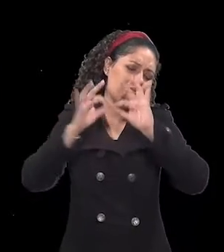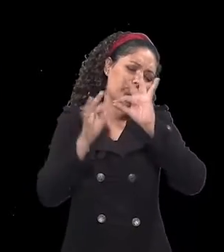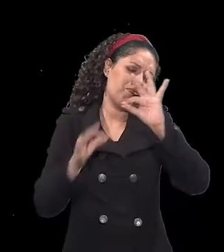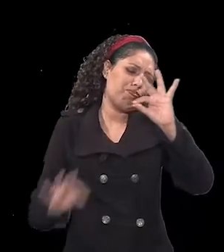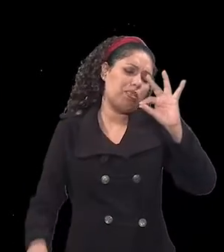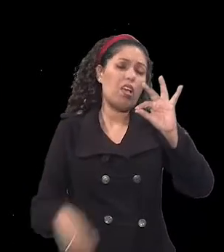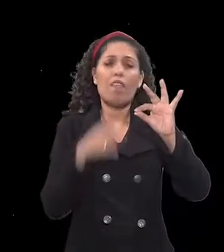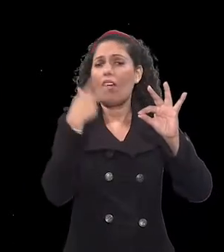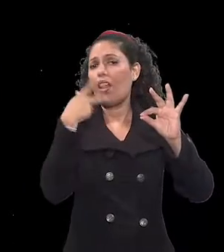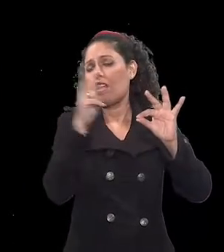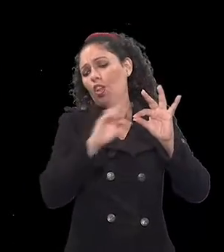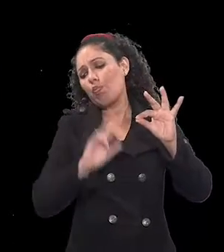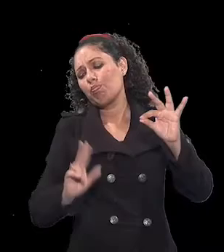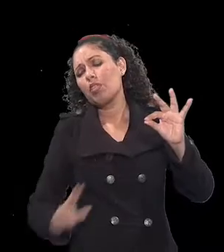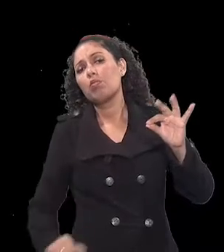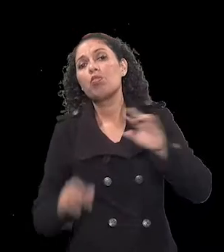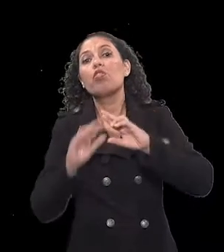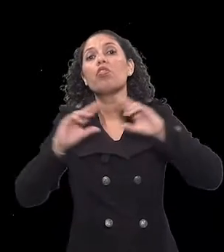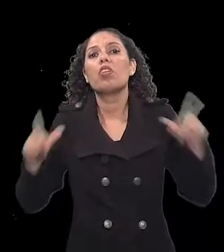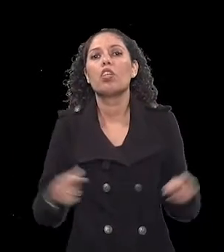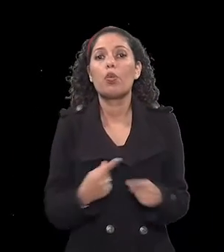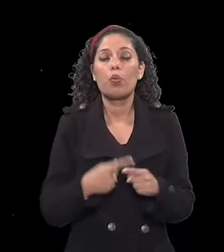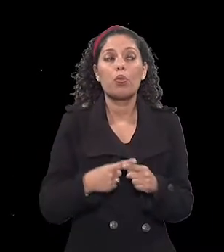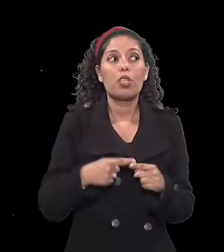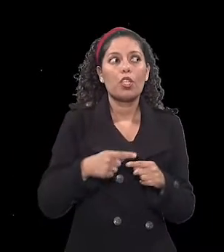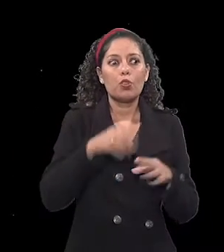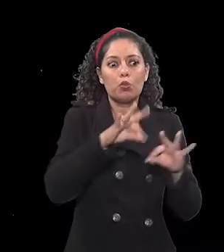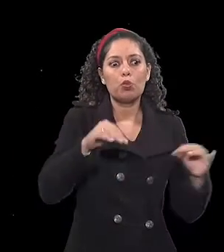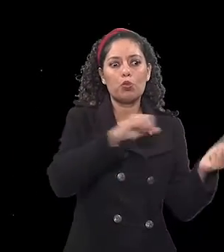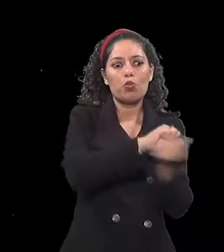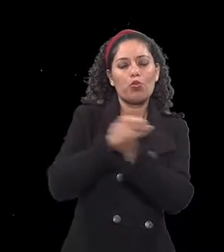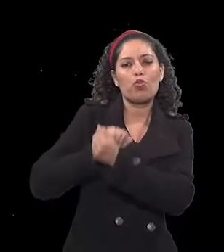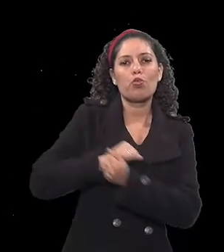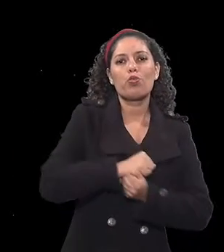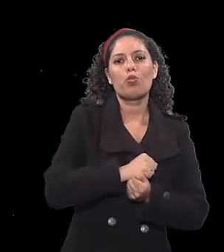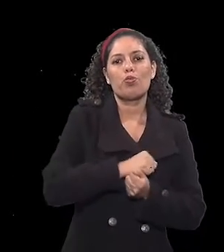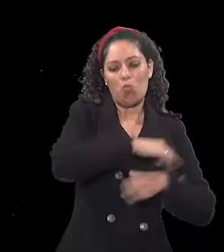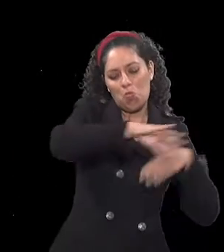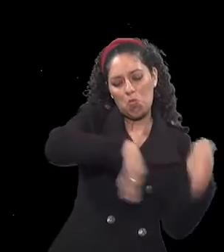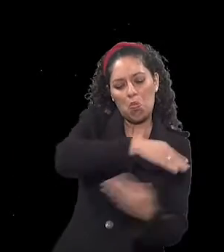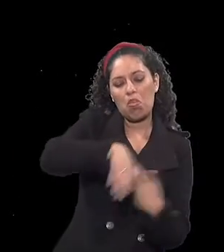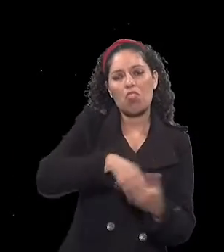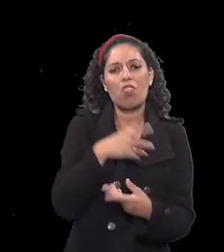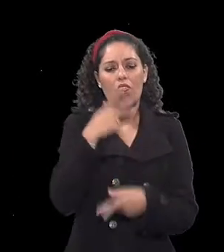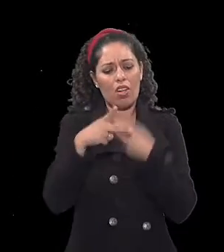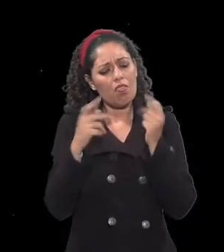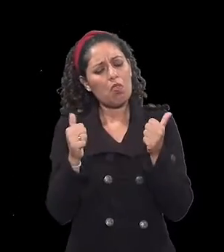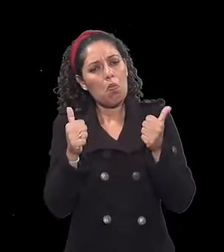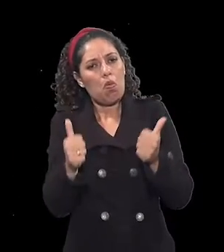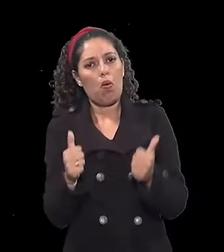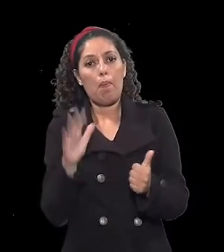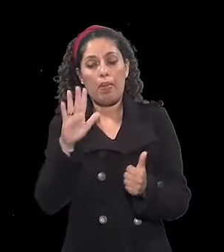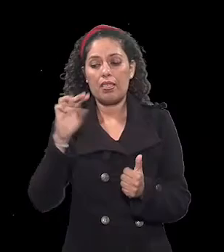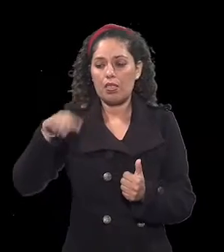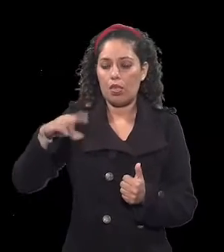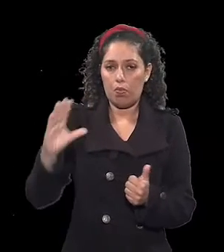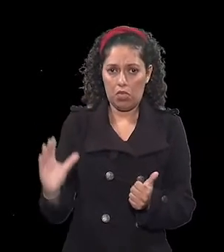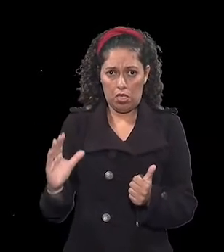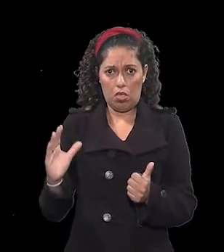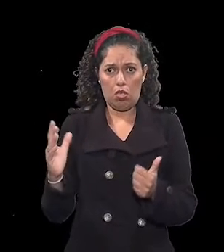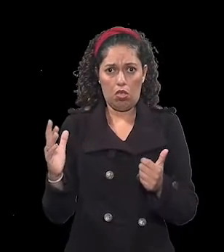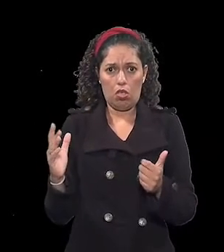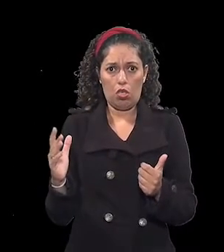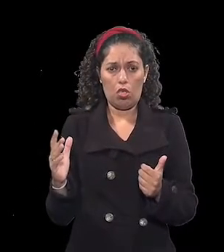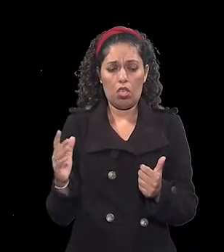parar aqui e falar, né, diversos nomes aqui, porque era isso, era muito plural, né? Então, esses MCs todos e muito mais, né, que eu